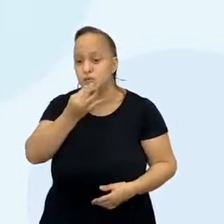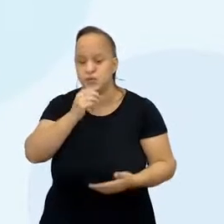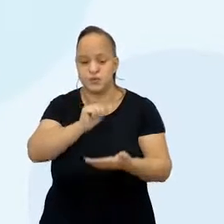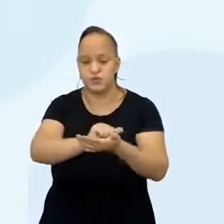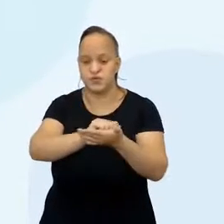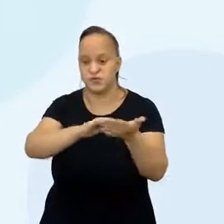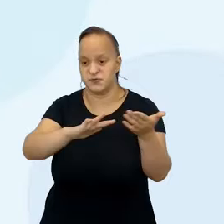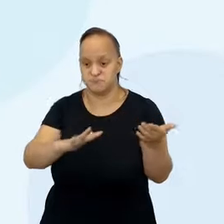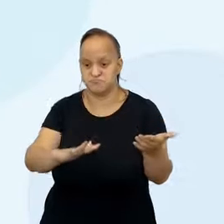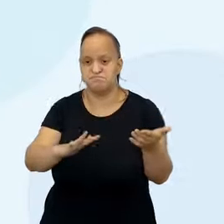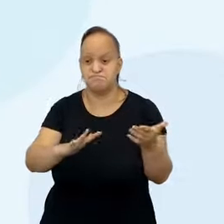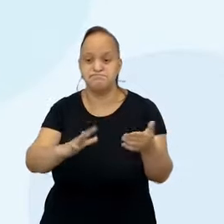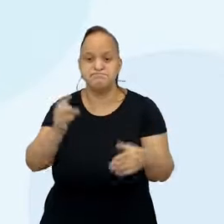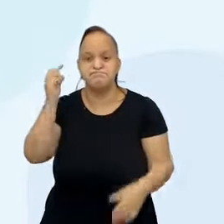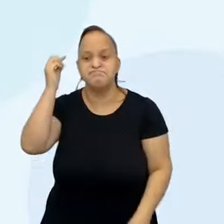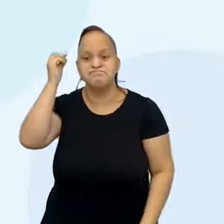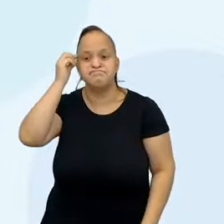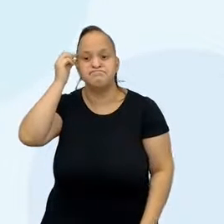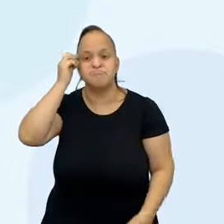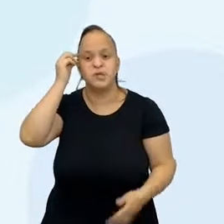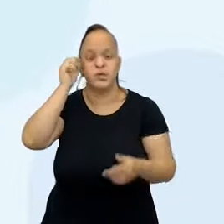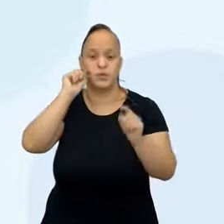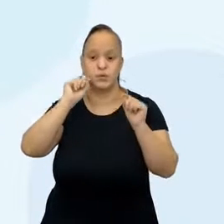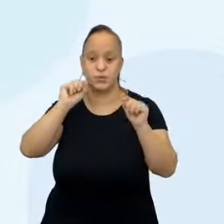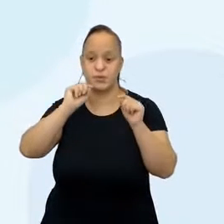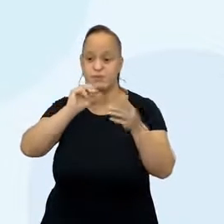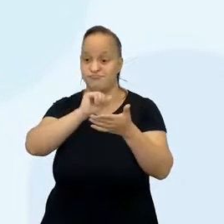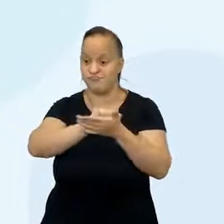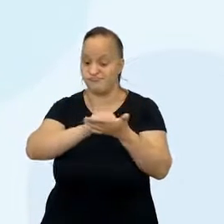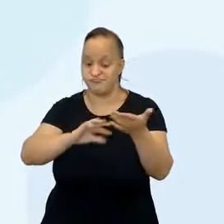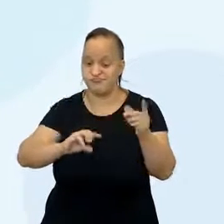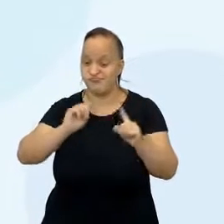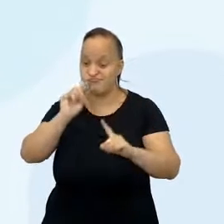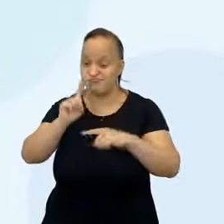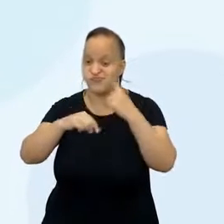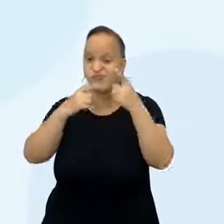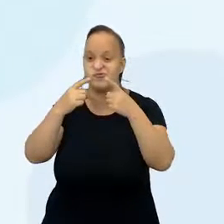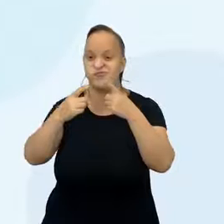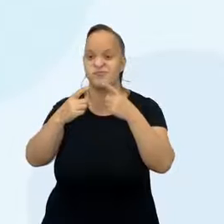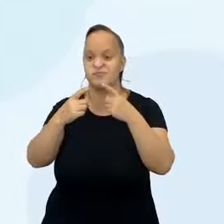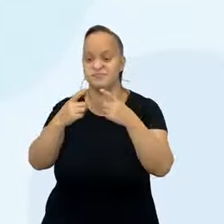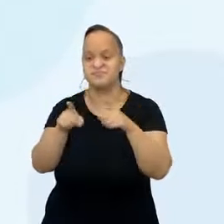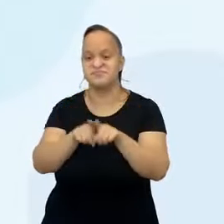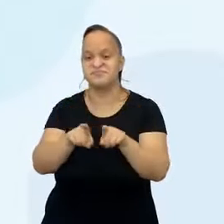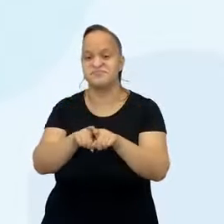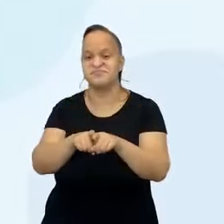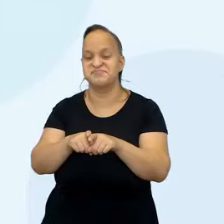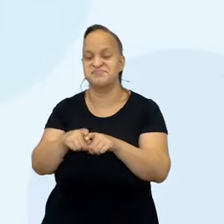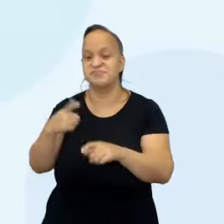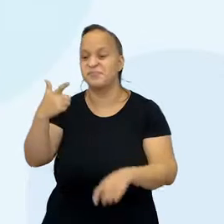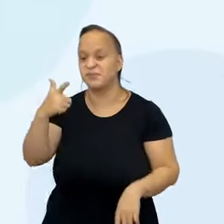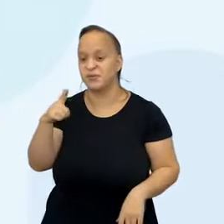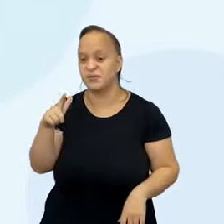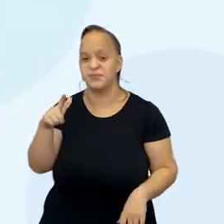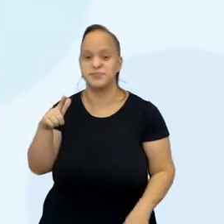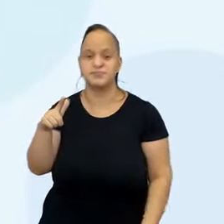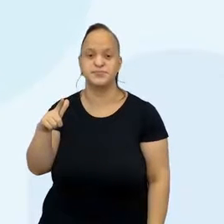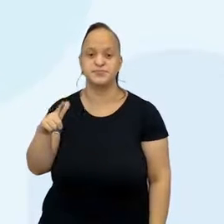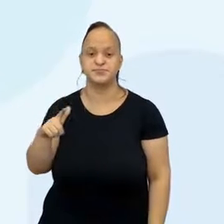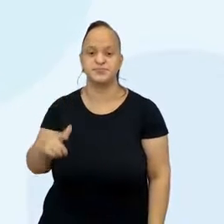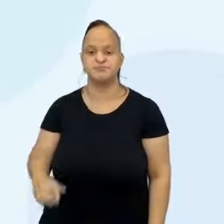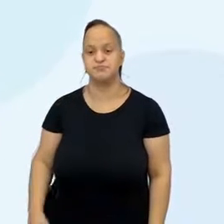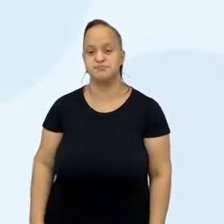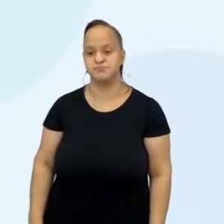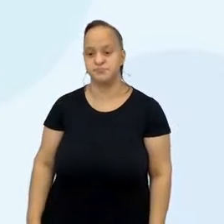pensando que a nossa formação, que a nossa avaliação ela é formativa processual. Podemos continuar, por favor? Isso. Nesse